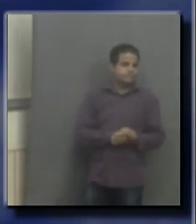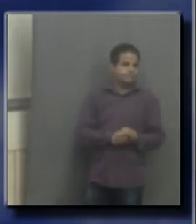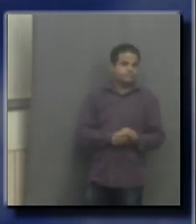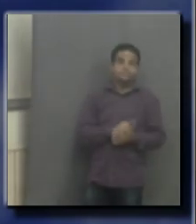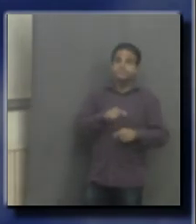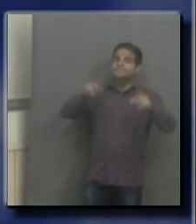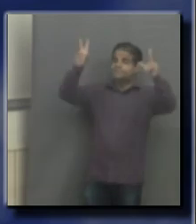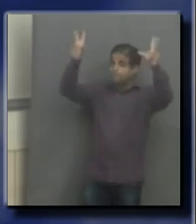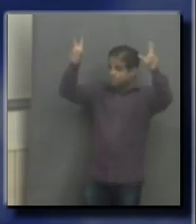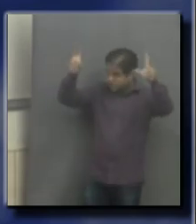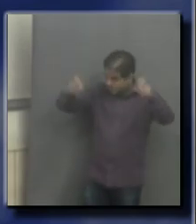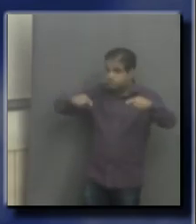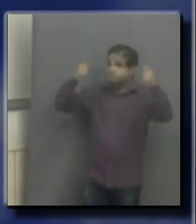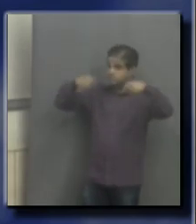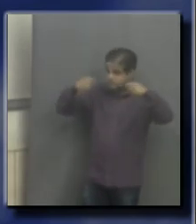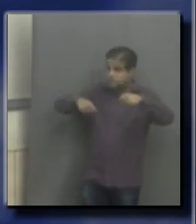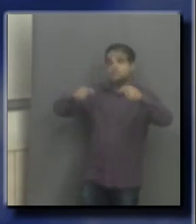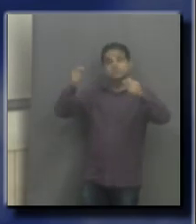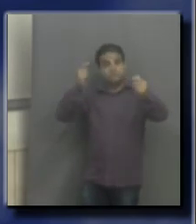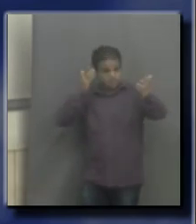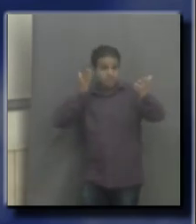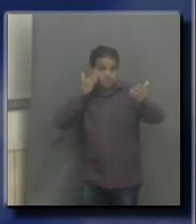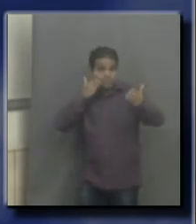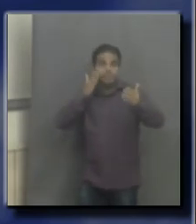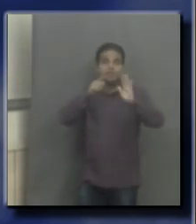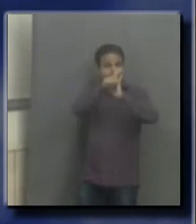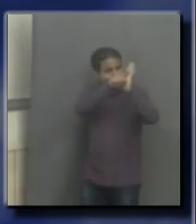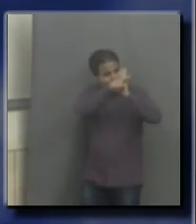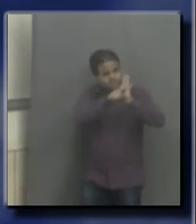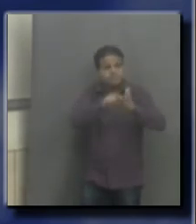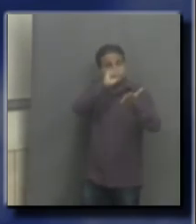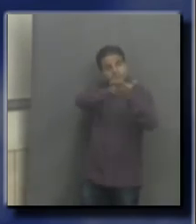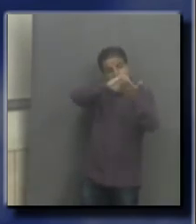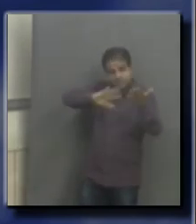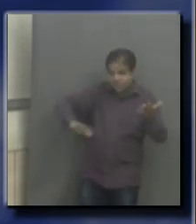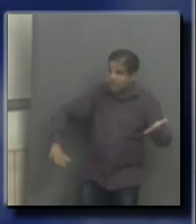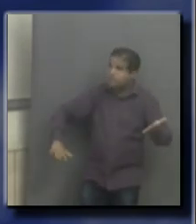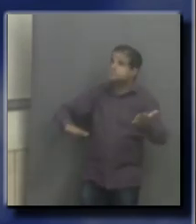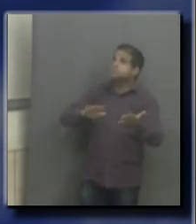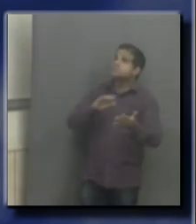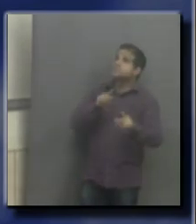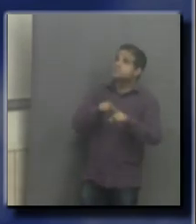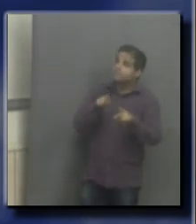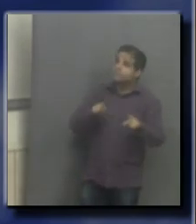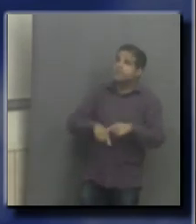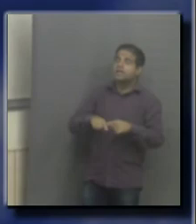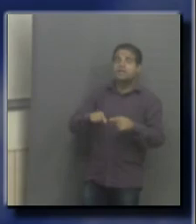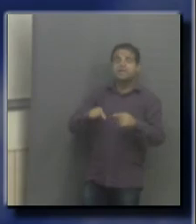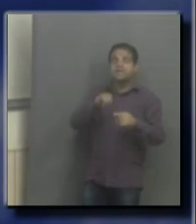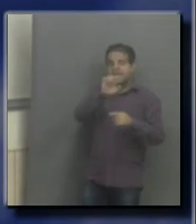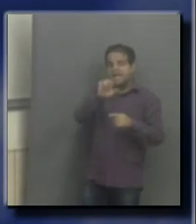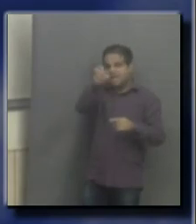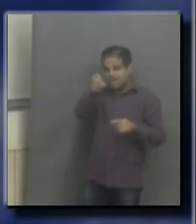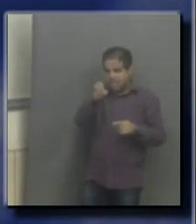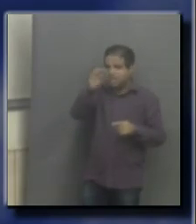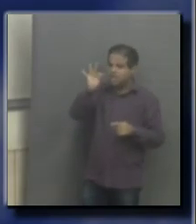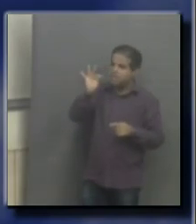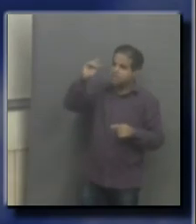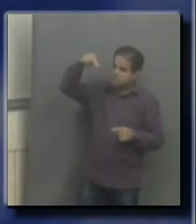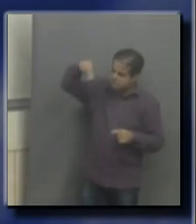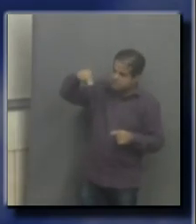são questões que devem ser consideradas. As atividades de extensão,